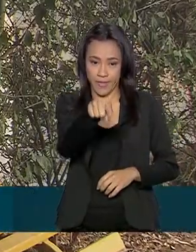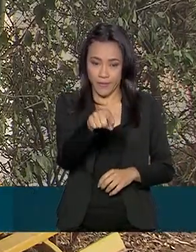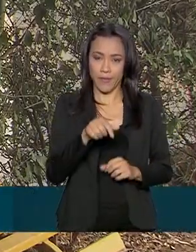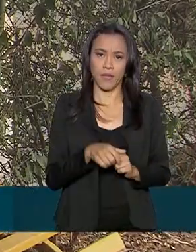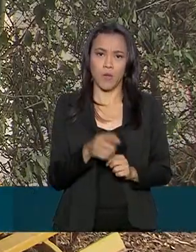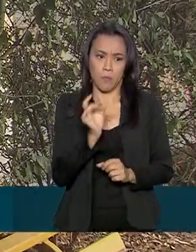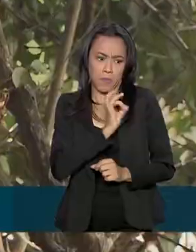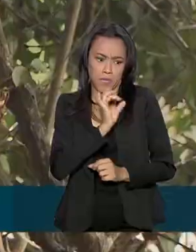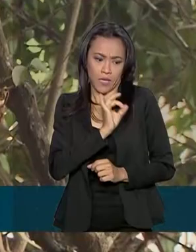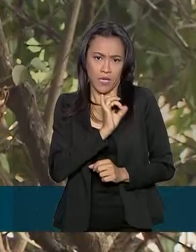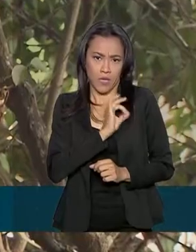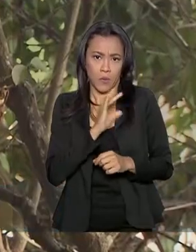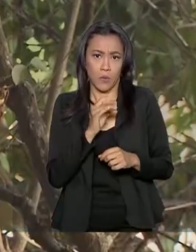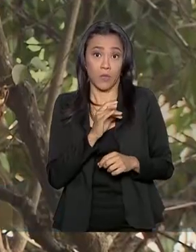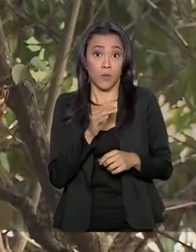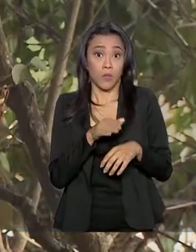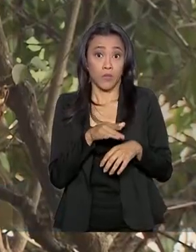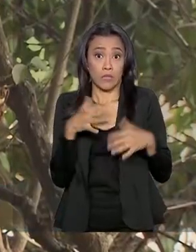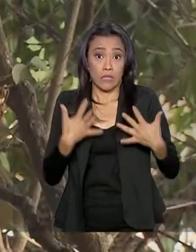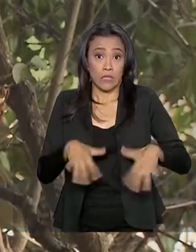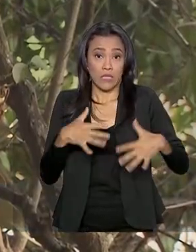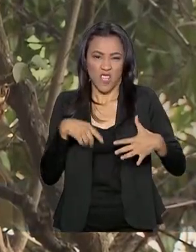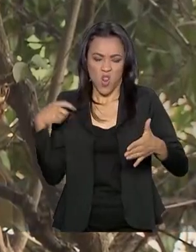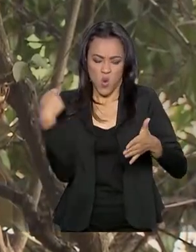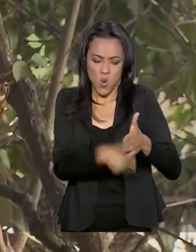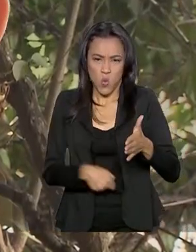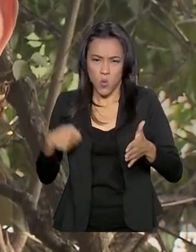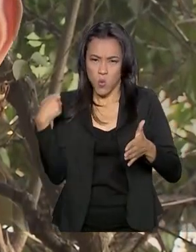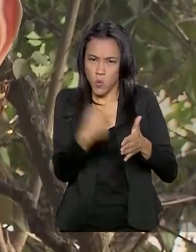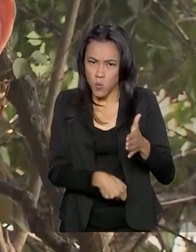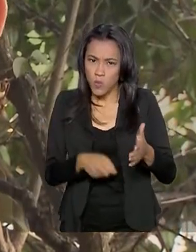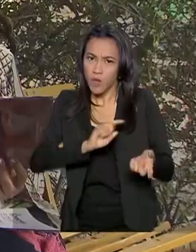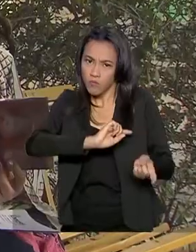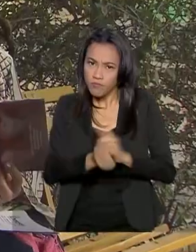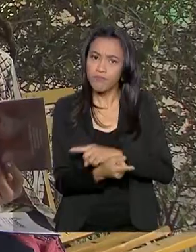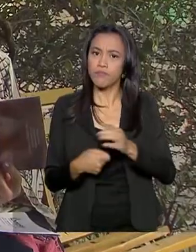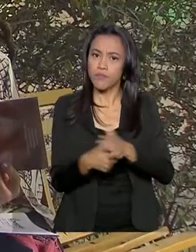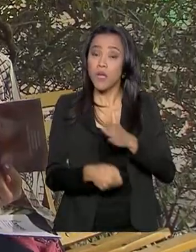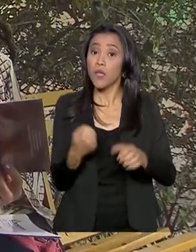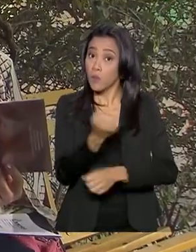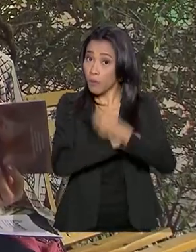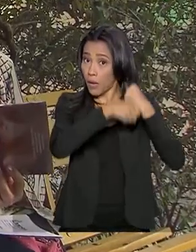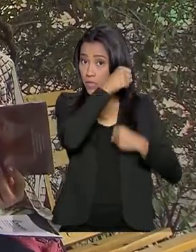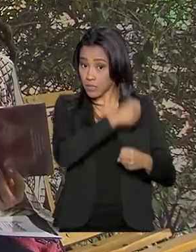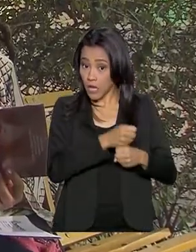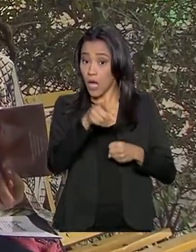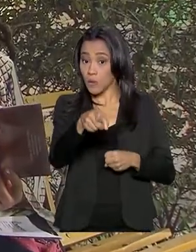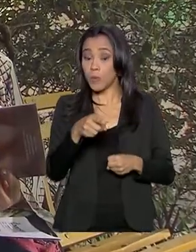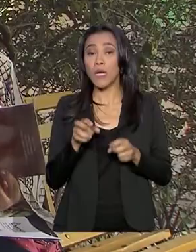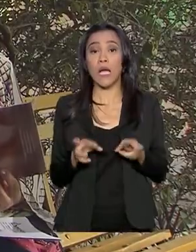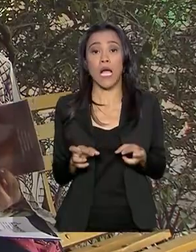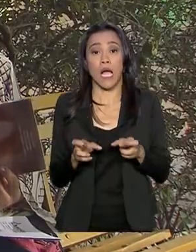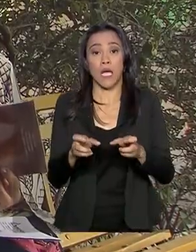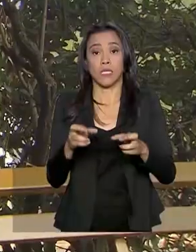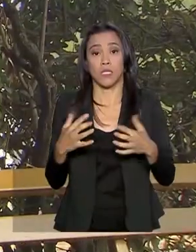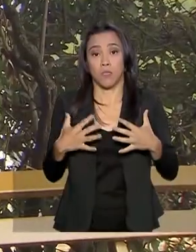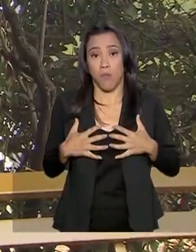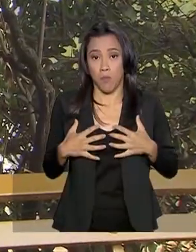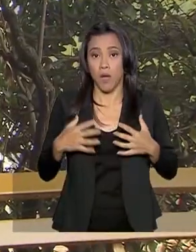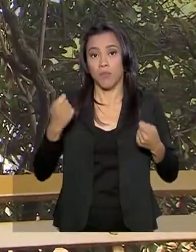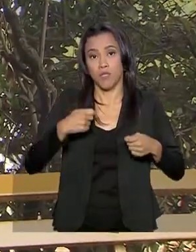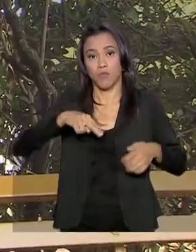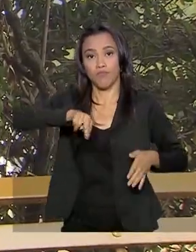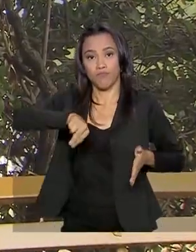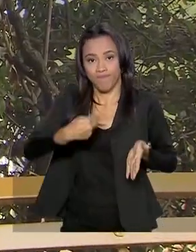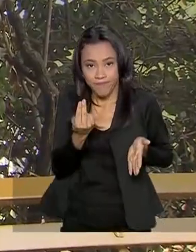transformou o medo de uma doença grave em luta no ano passado ela foi diagnosticada com câncer de mama e teve que retirar